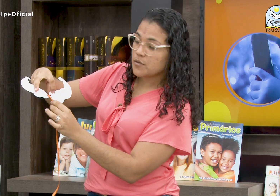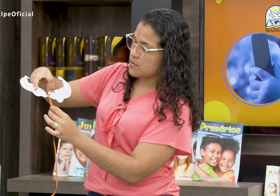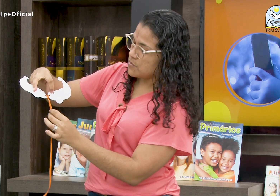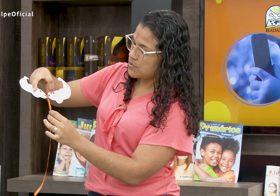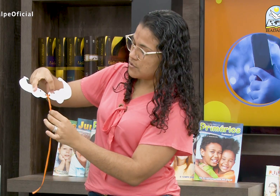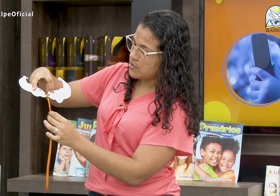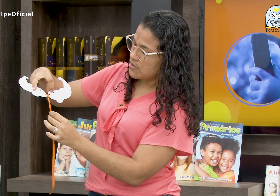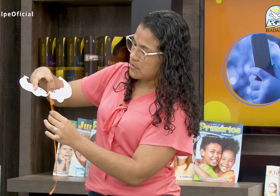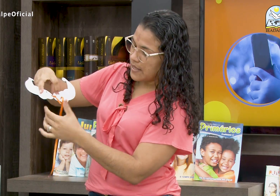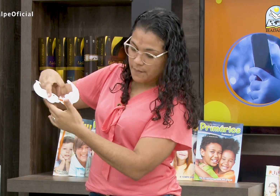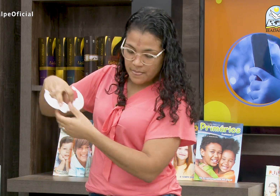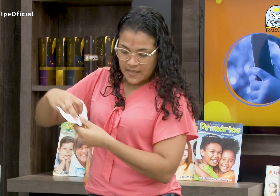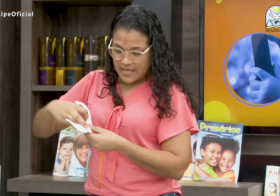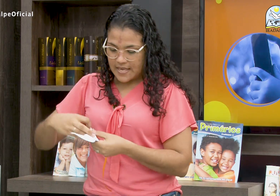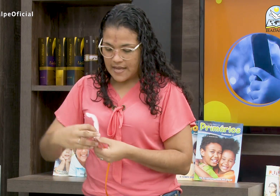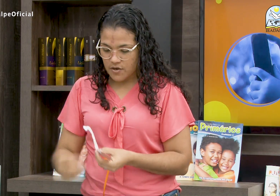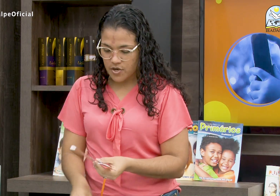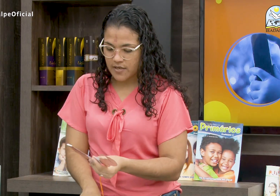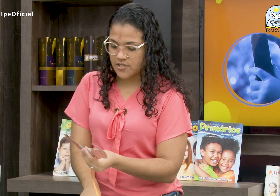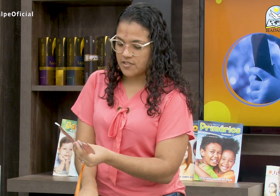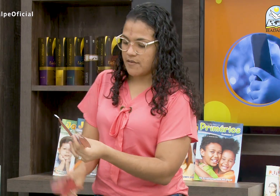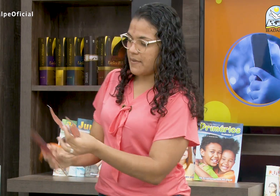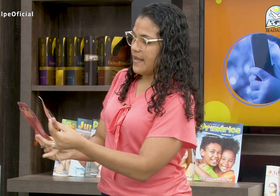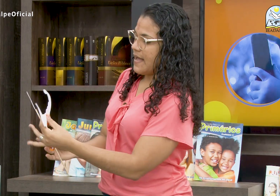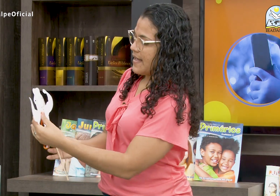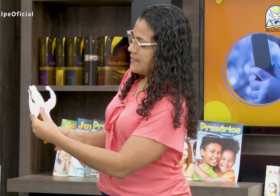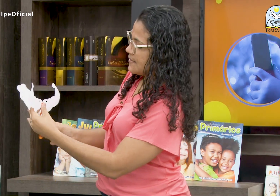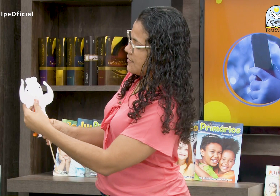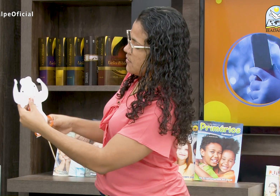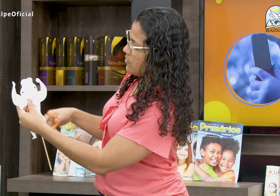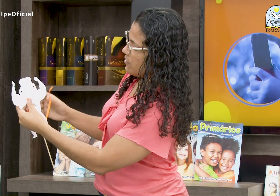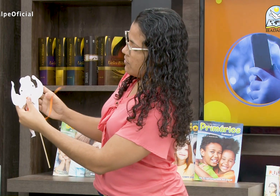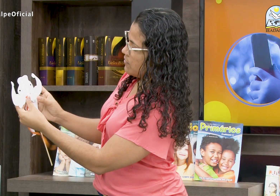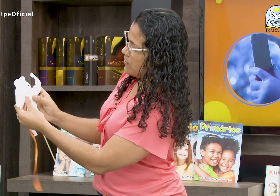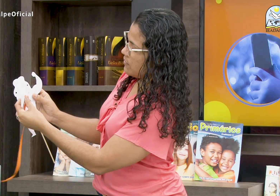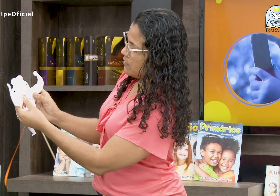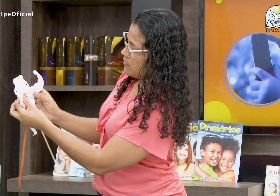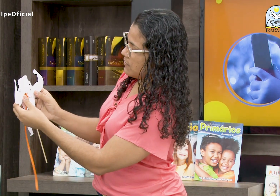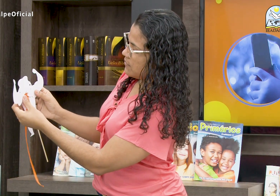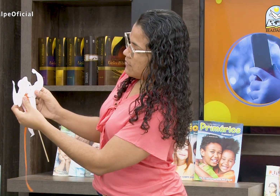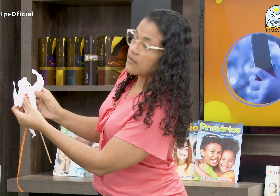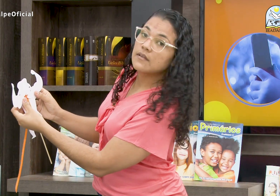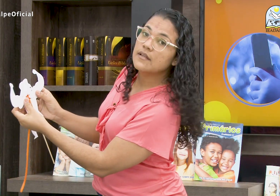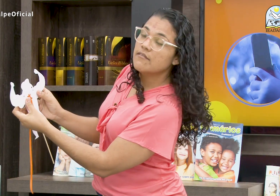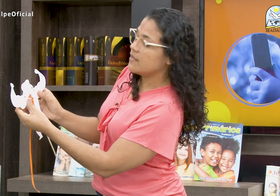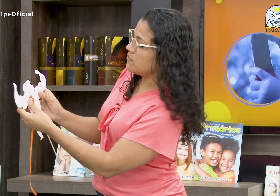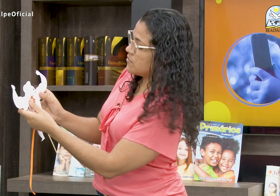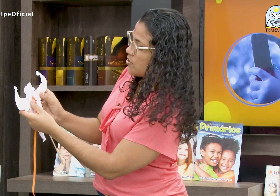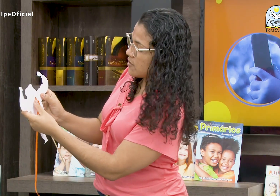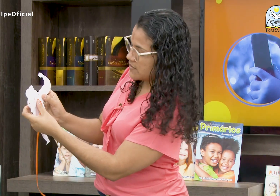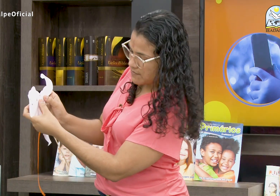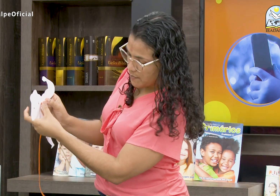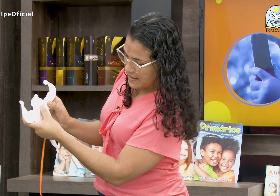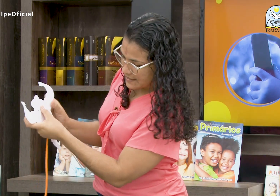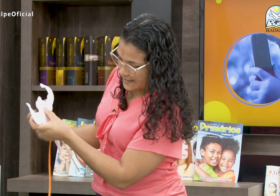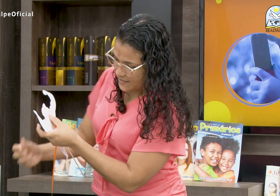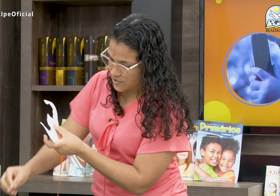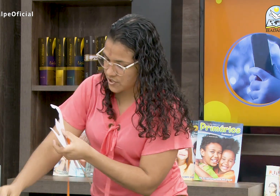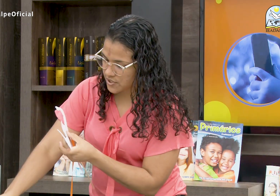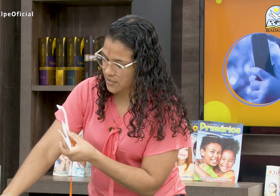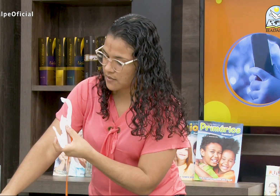mais próximos, tá? E agora a gente vai pegar assim, ó. Tá vendo? Só que você vai